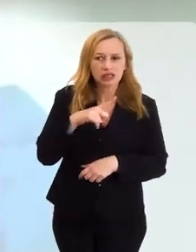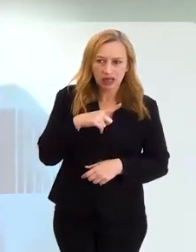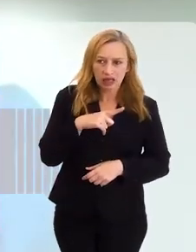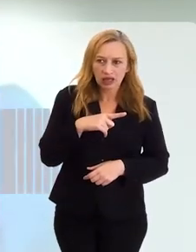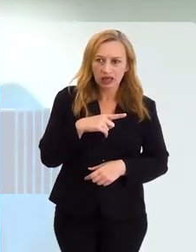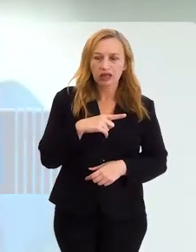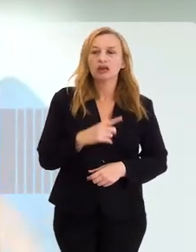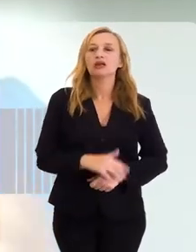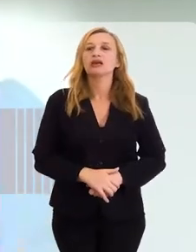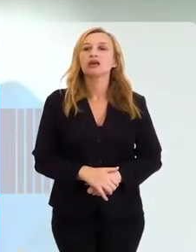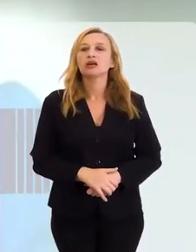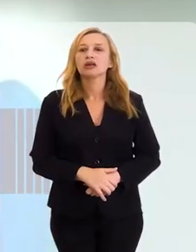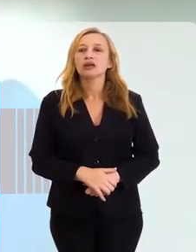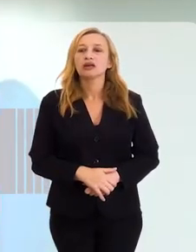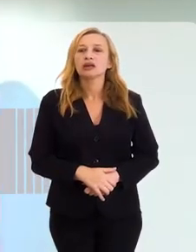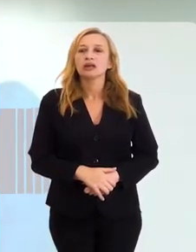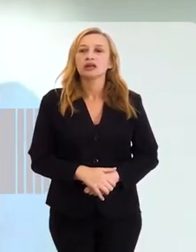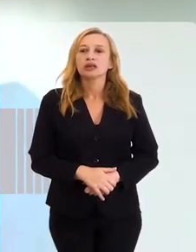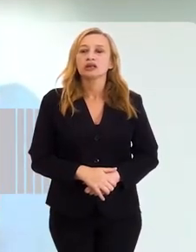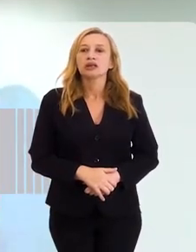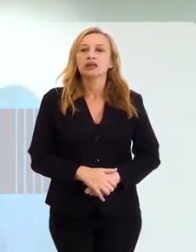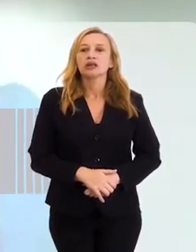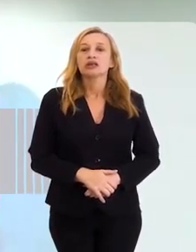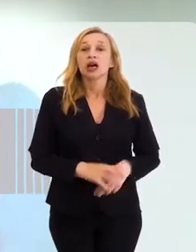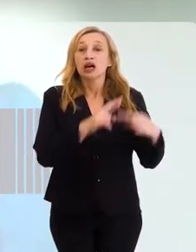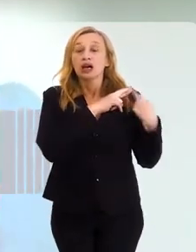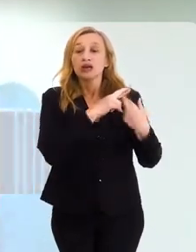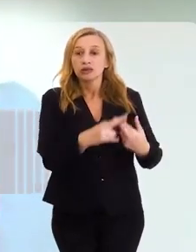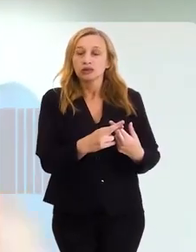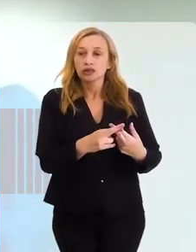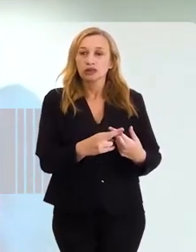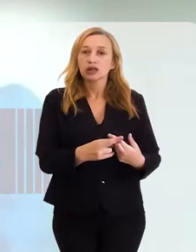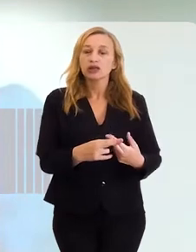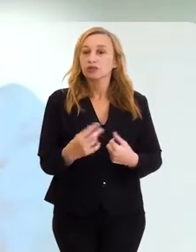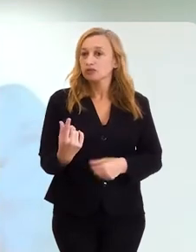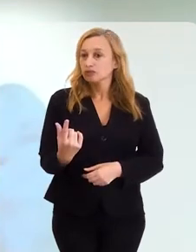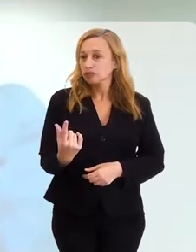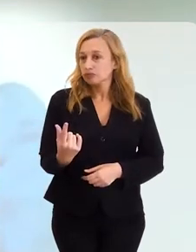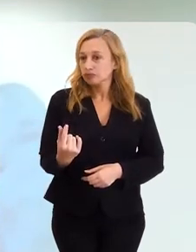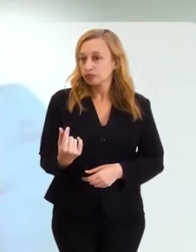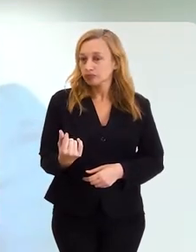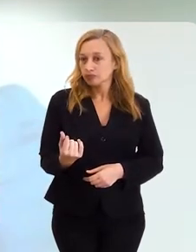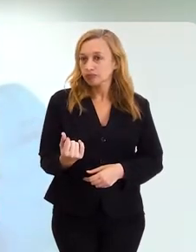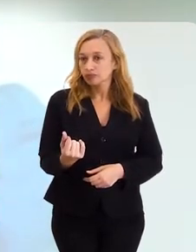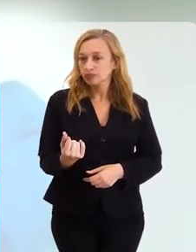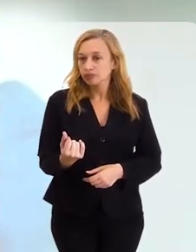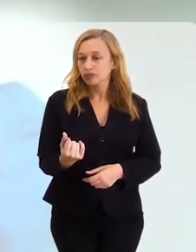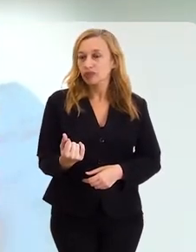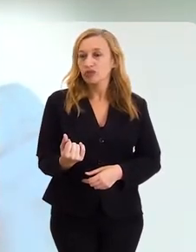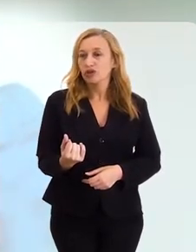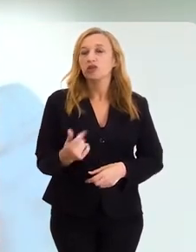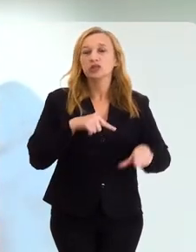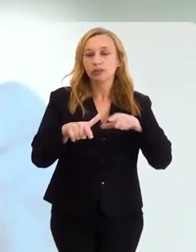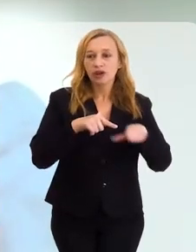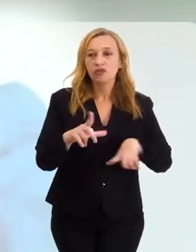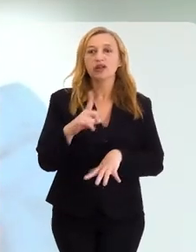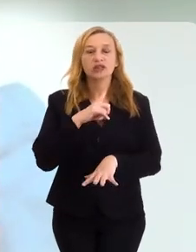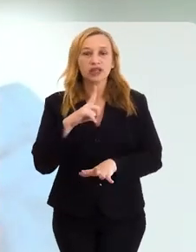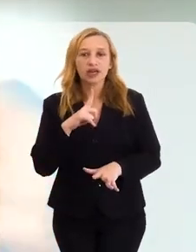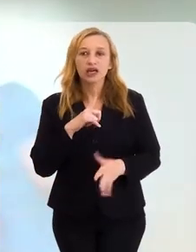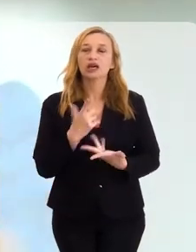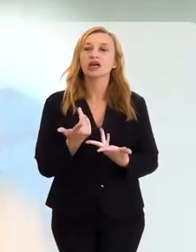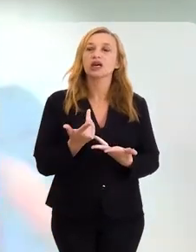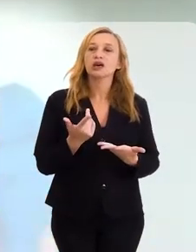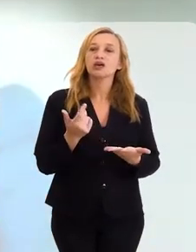gestores precisam ter. Eu estou falando da gestão alta da organização. A responsabilidade pelos custos que o trabalhador vai ter